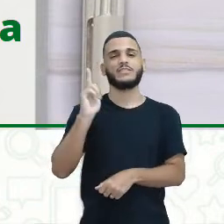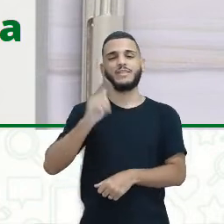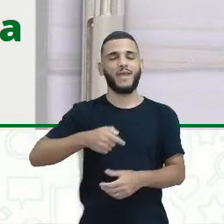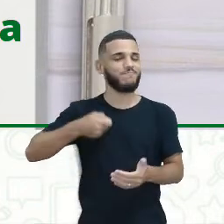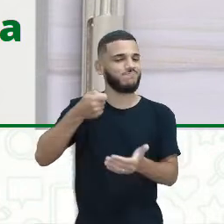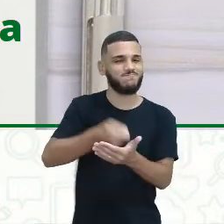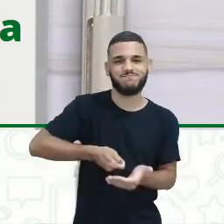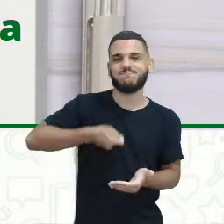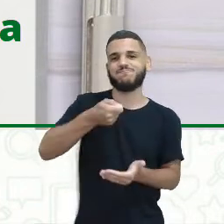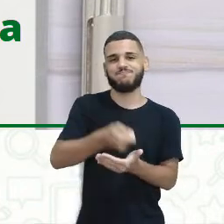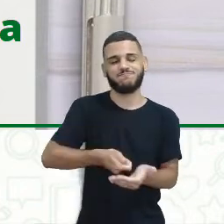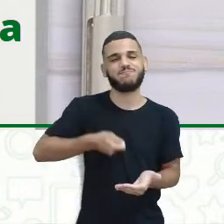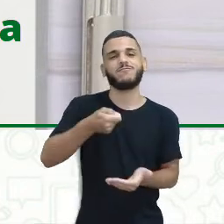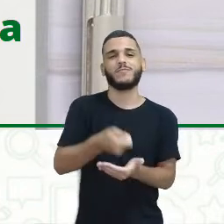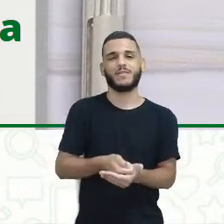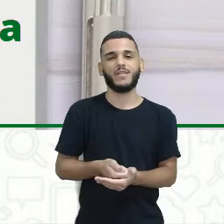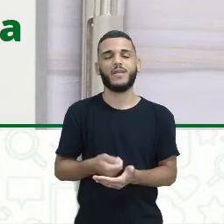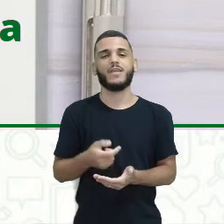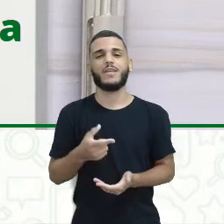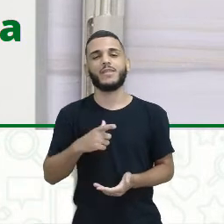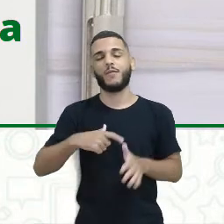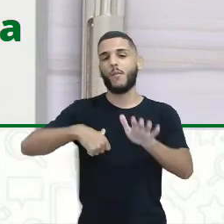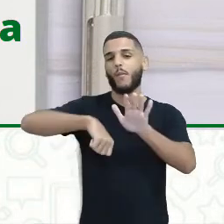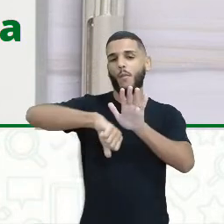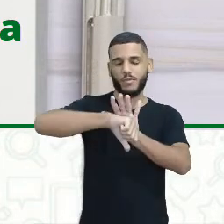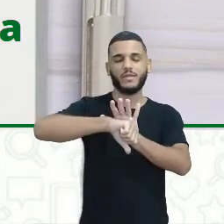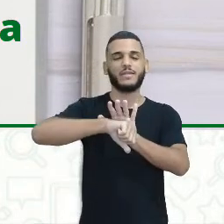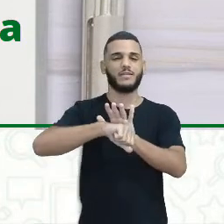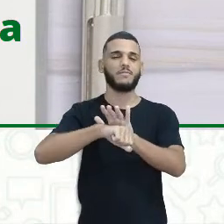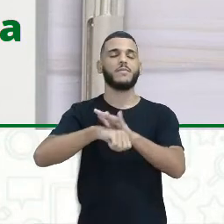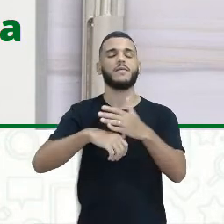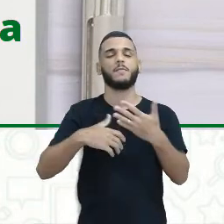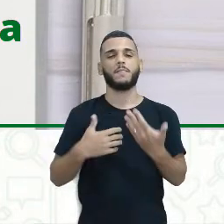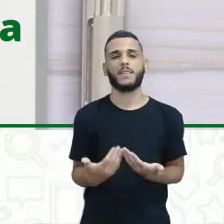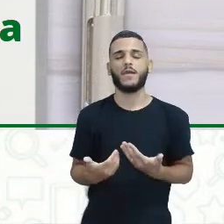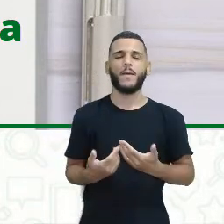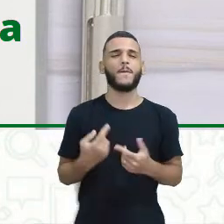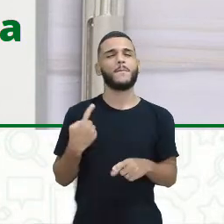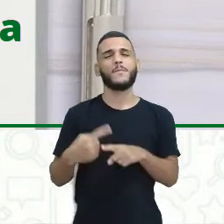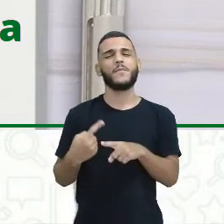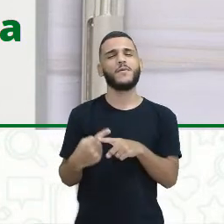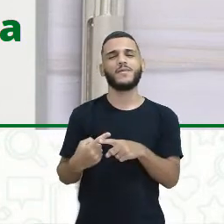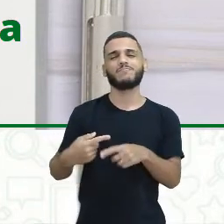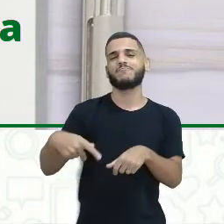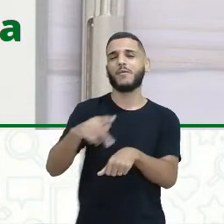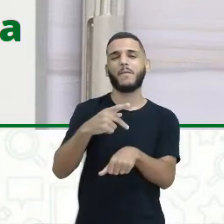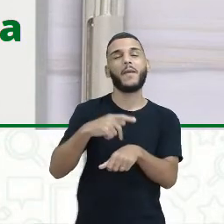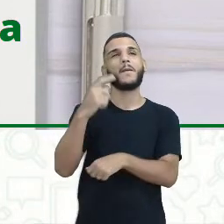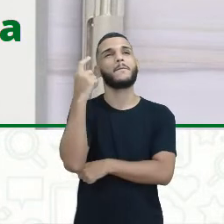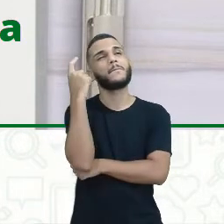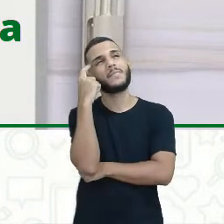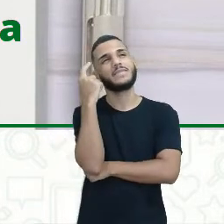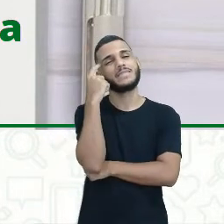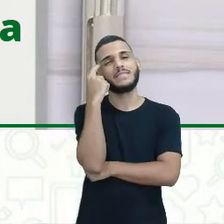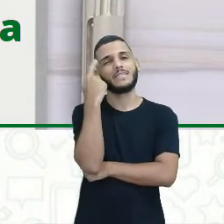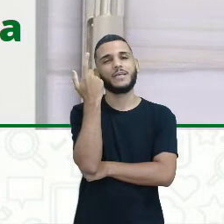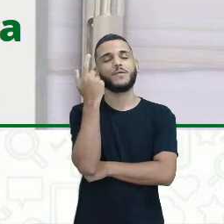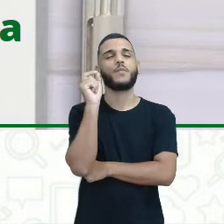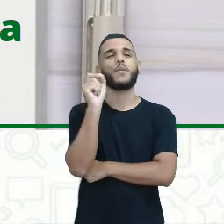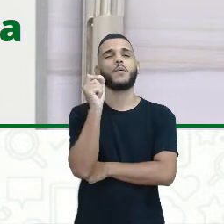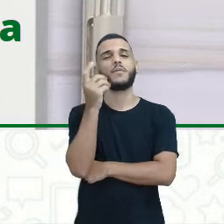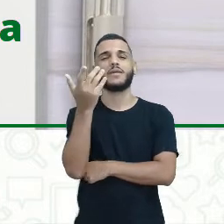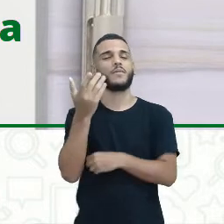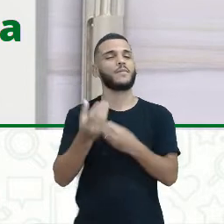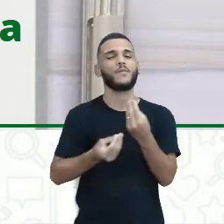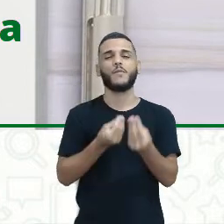por exemplo, contra a questão do tráfico, não porque esses países eles estavam pensando, né, na